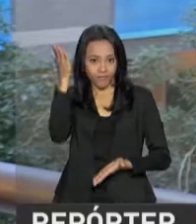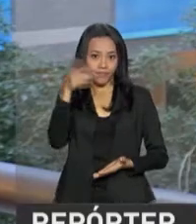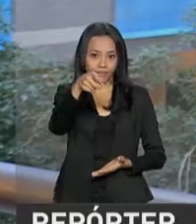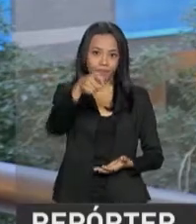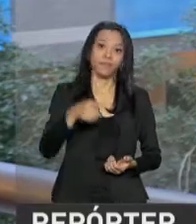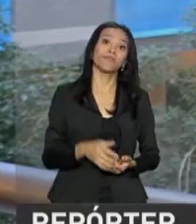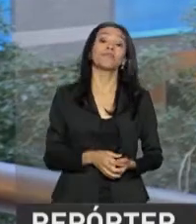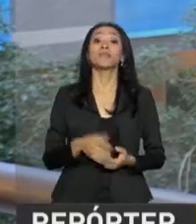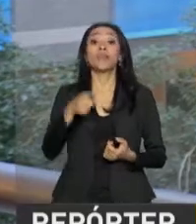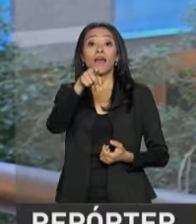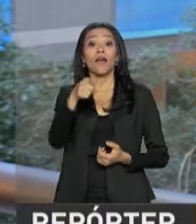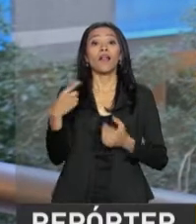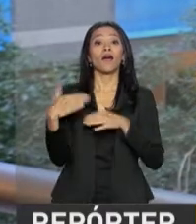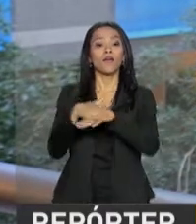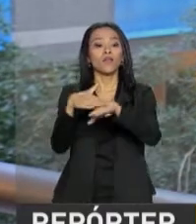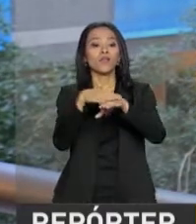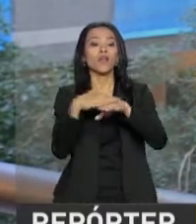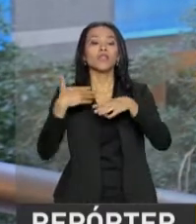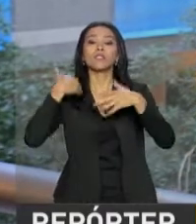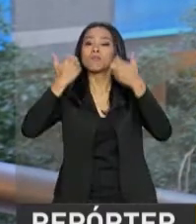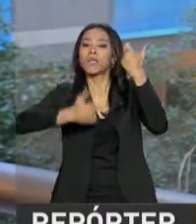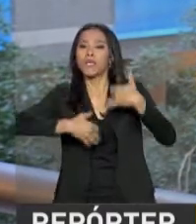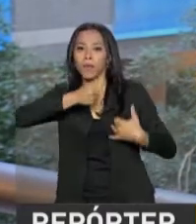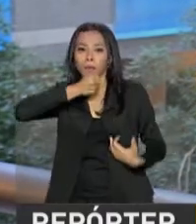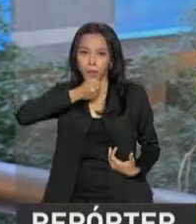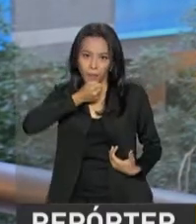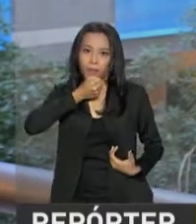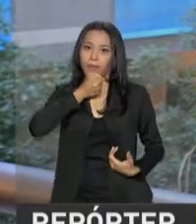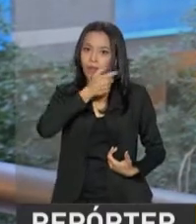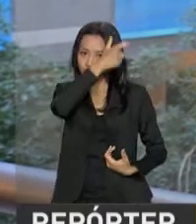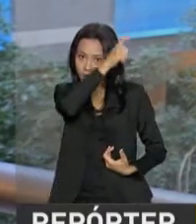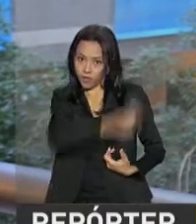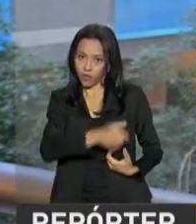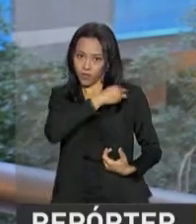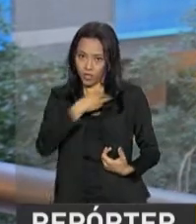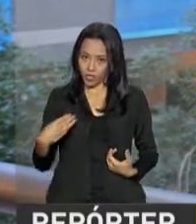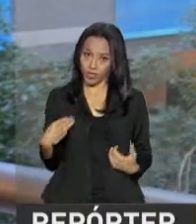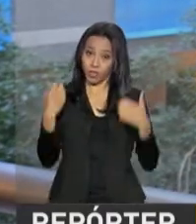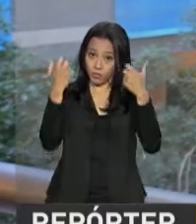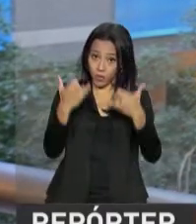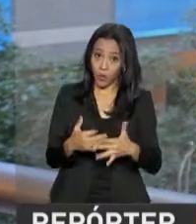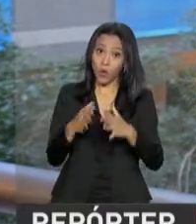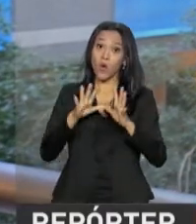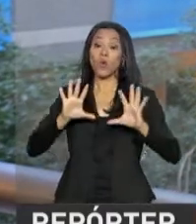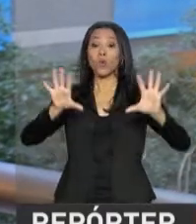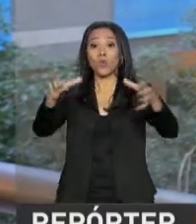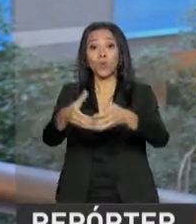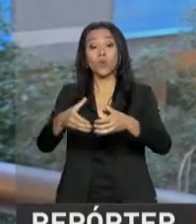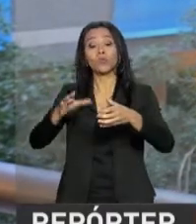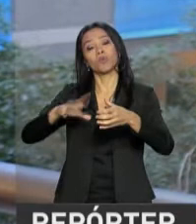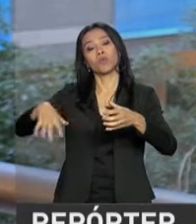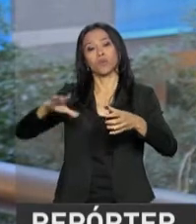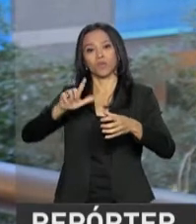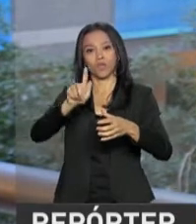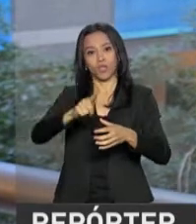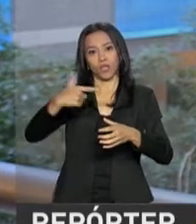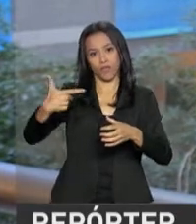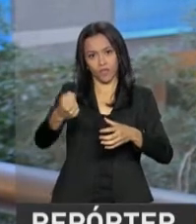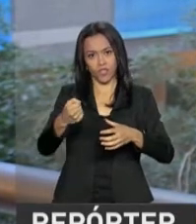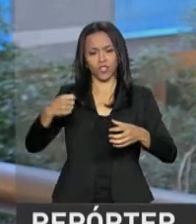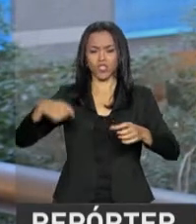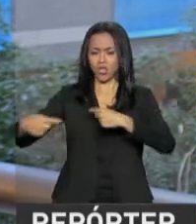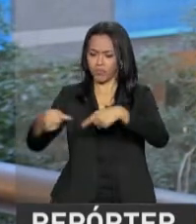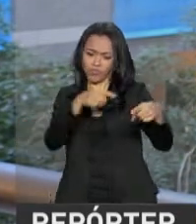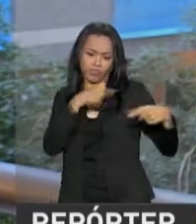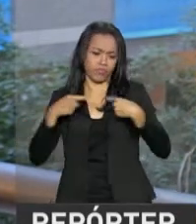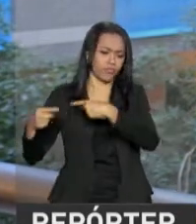Em conversa com jornalistas, Guardia falou sobre a reunião com os países membros do G20. O ministro fez um resumo sobre as principais discussões